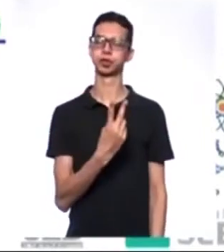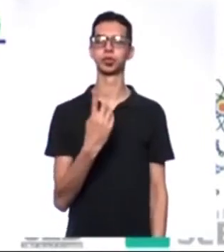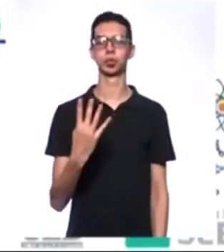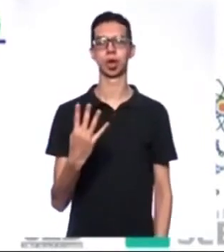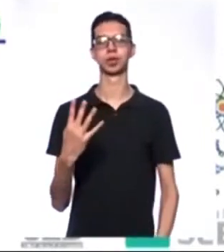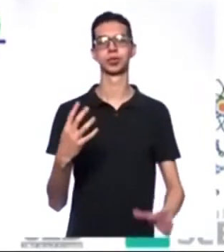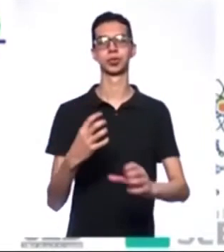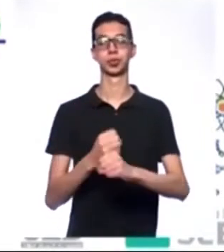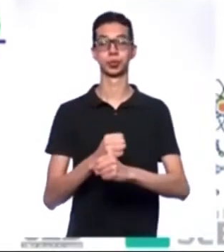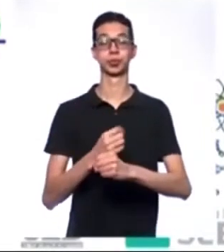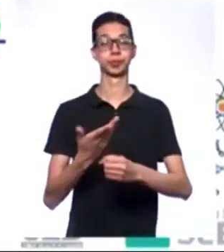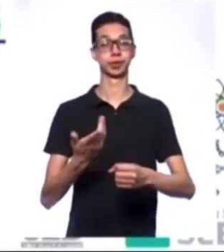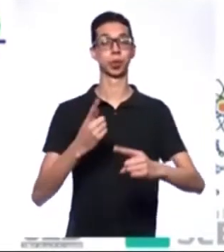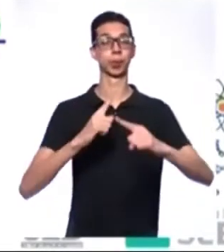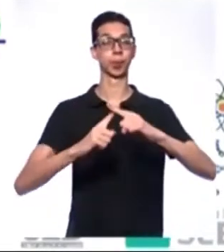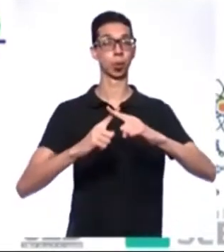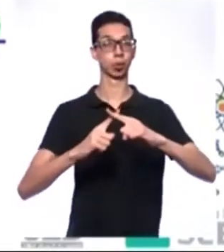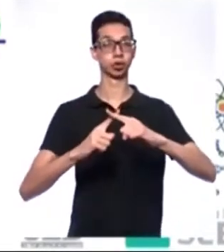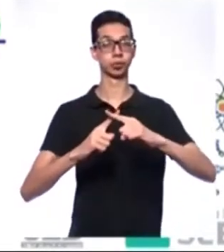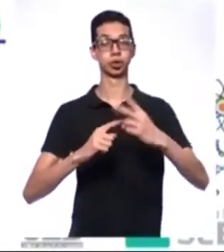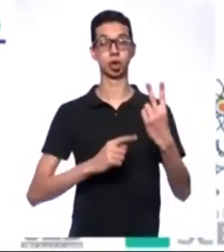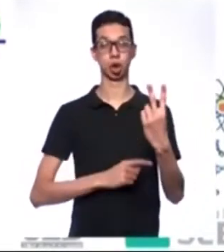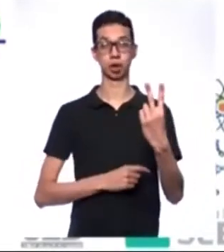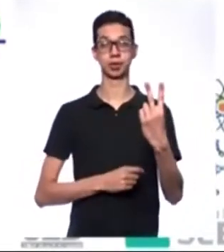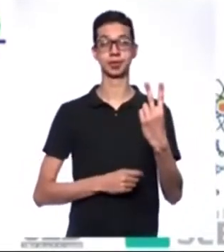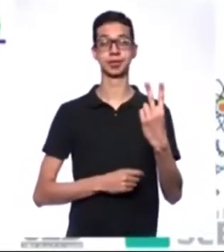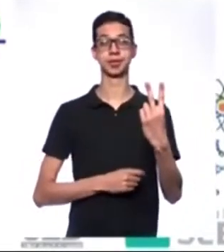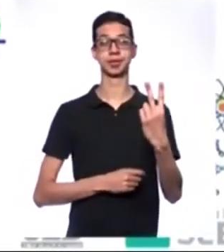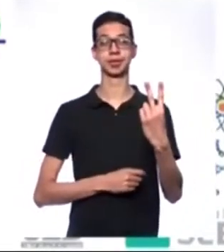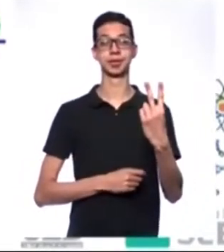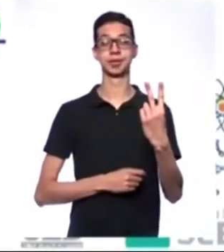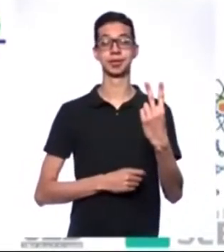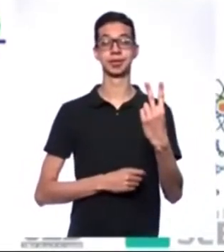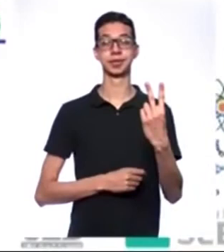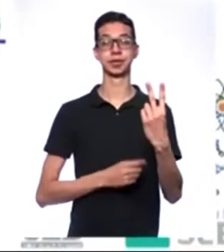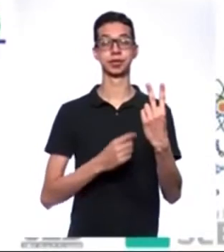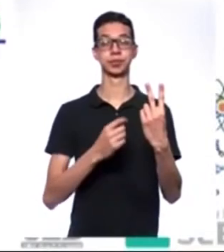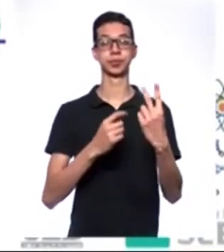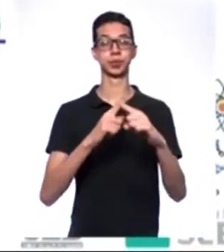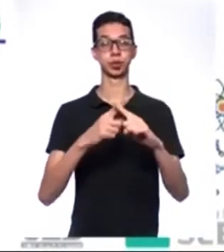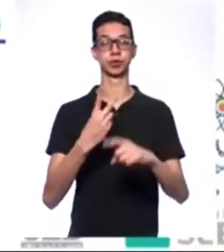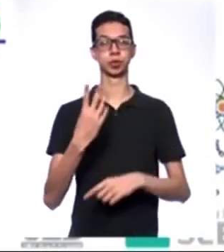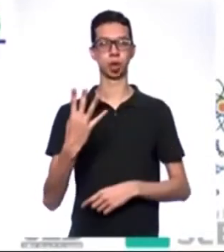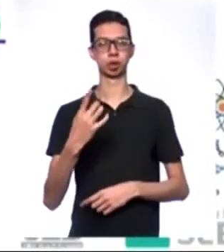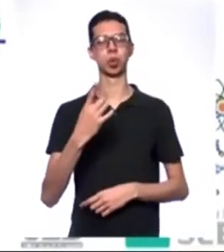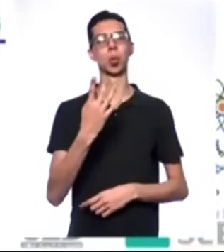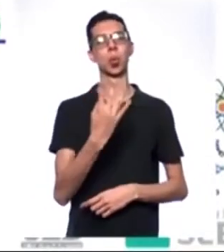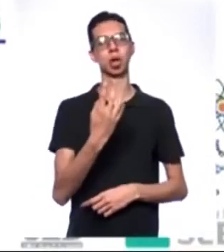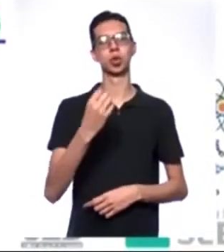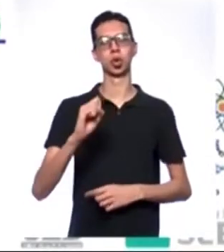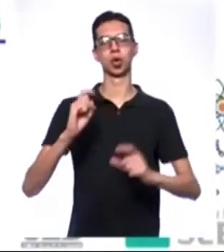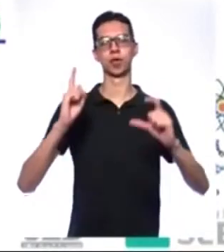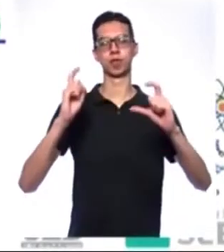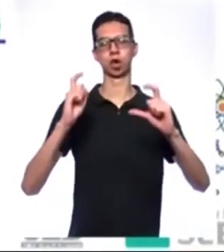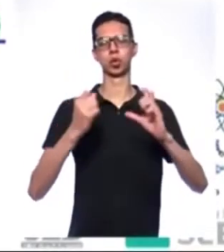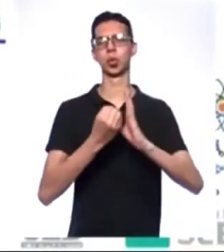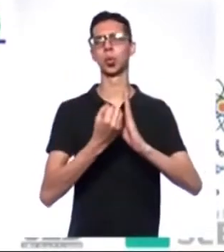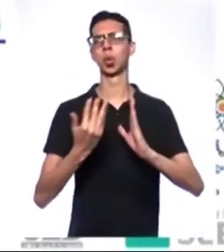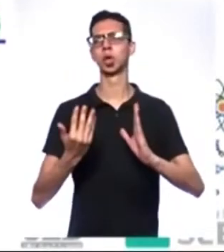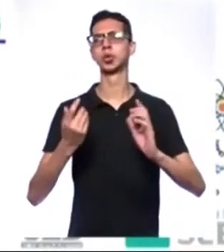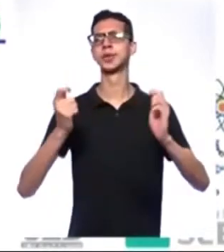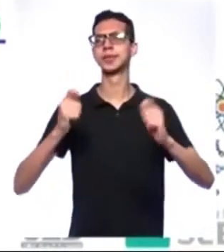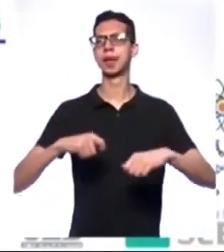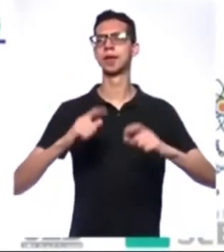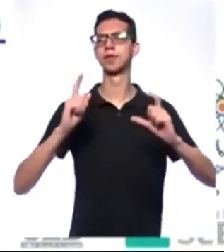e multiplicando dois por 24 Você me tem 48 fotos de quantas maneiras que eu posso tirar uma